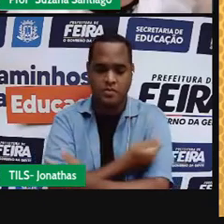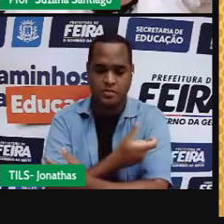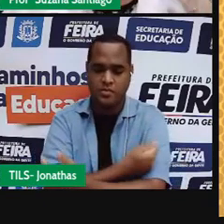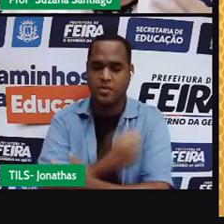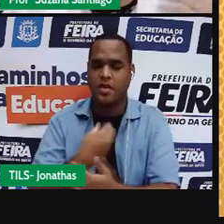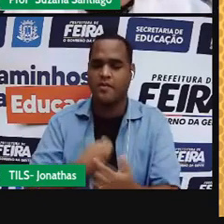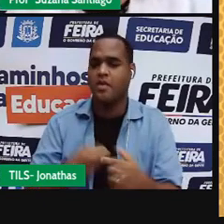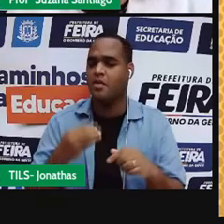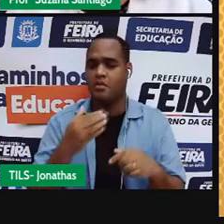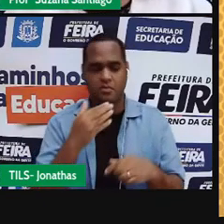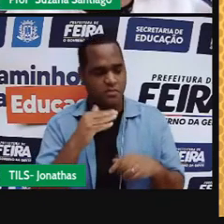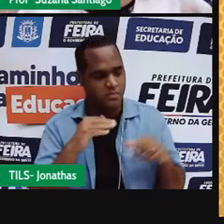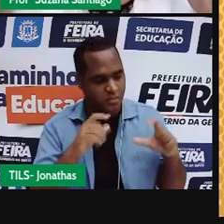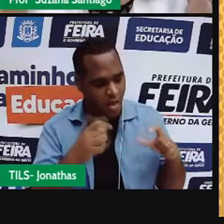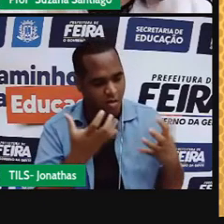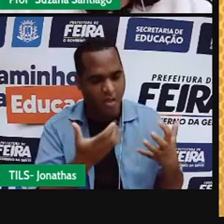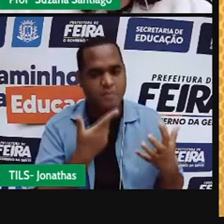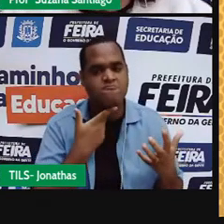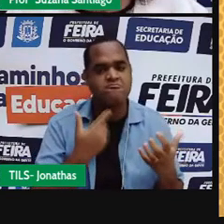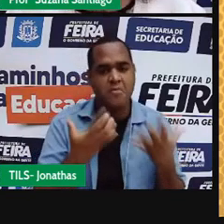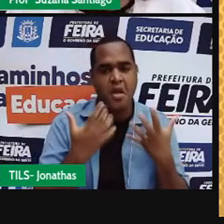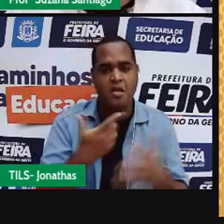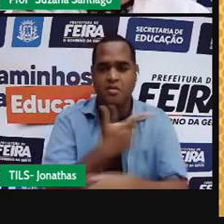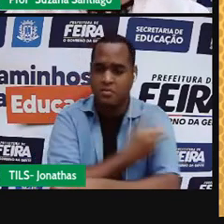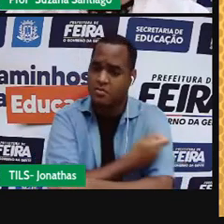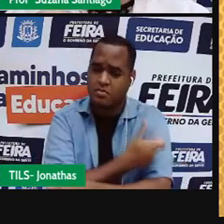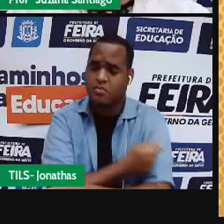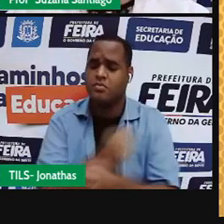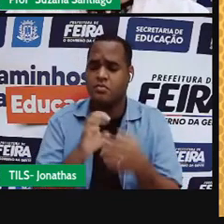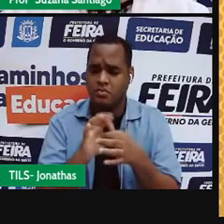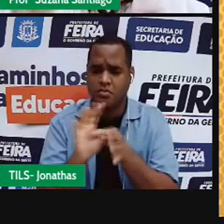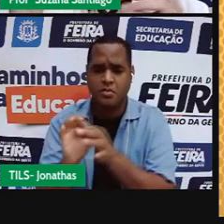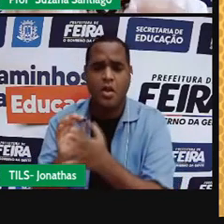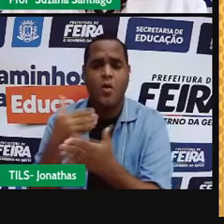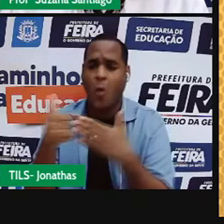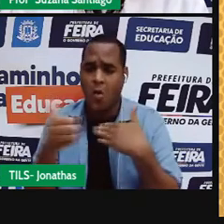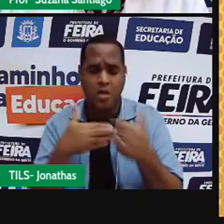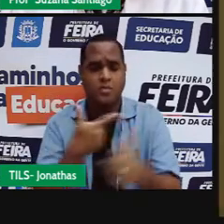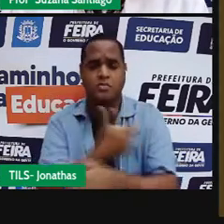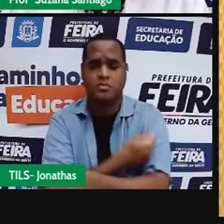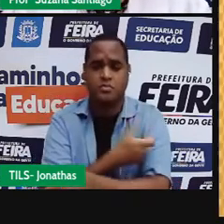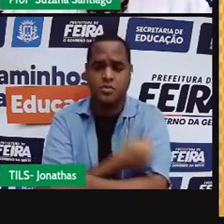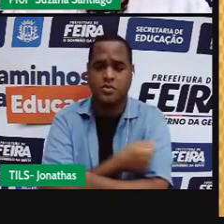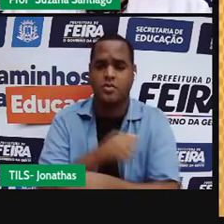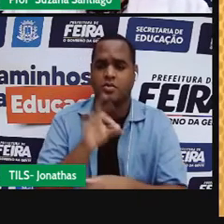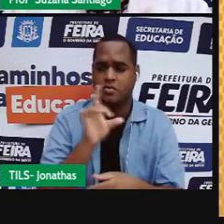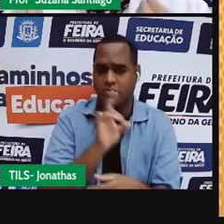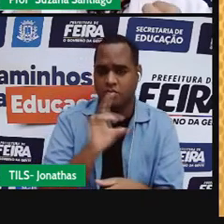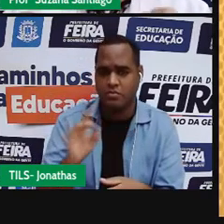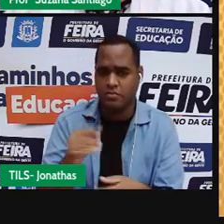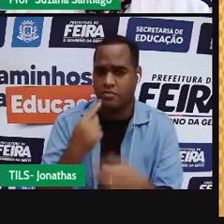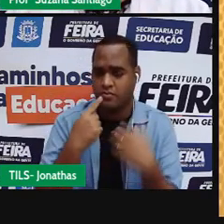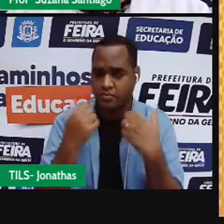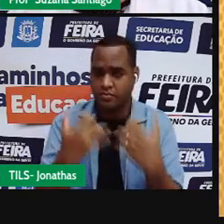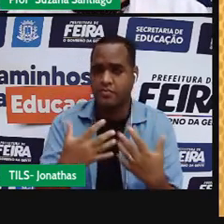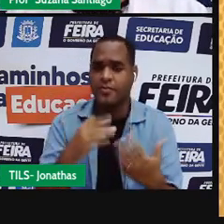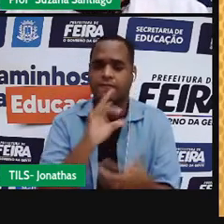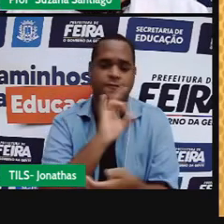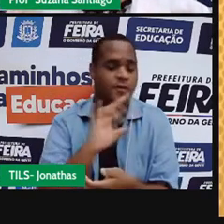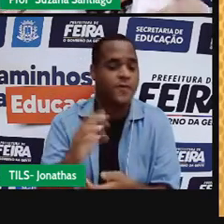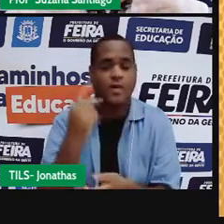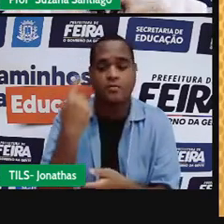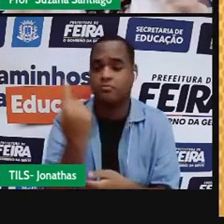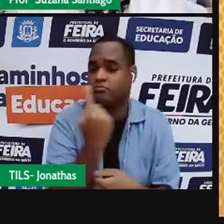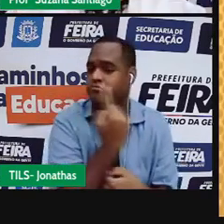ah, eu não vou tomar essa por isso, por aquilo. Tome a vacina. Até porque a vacina não é só uma questão individual.